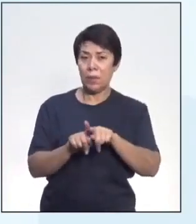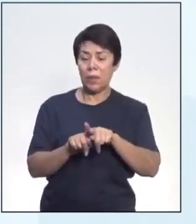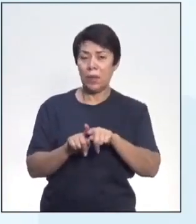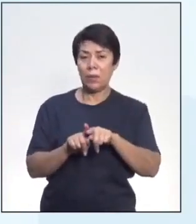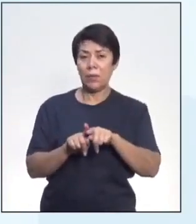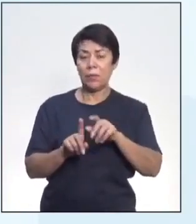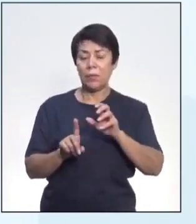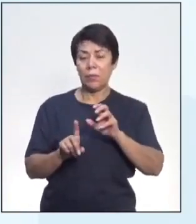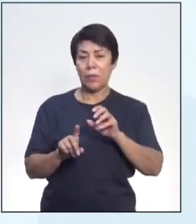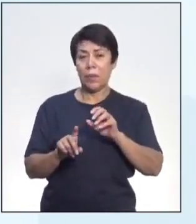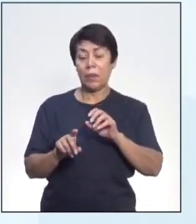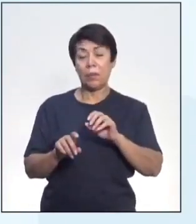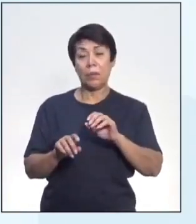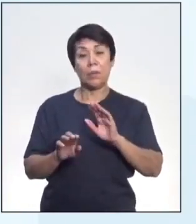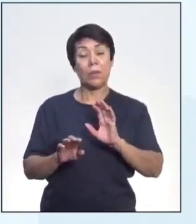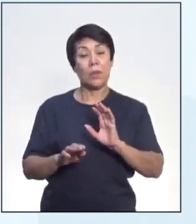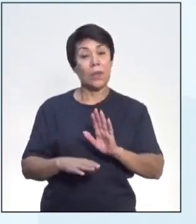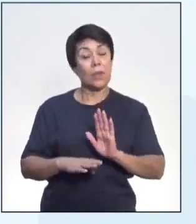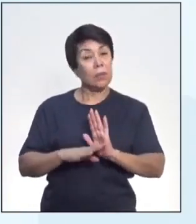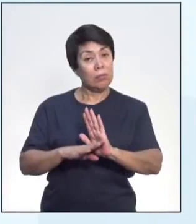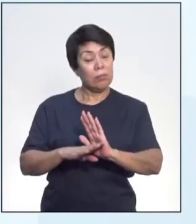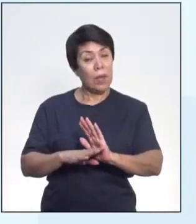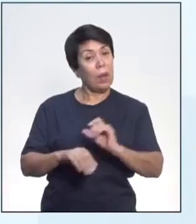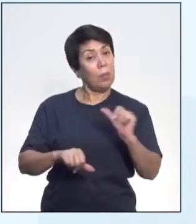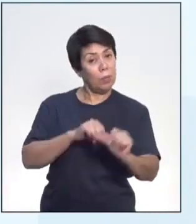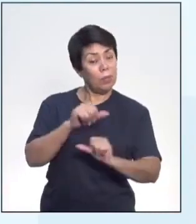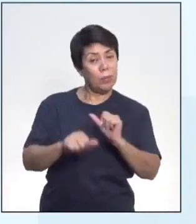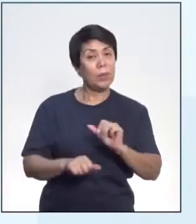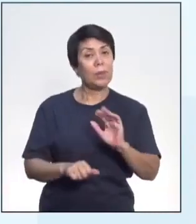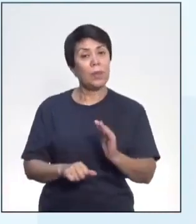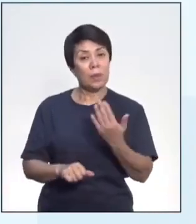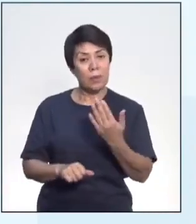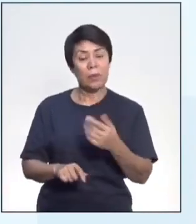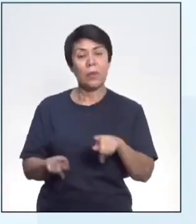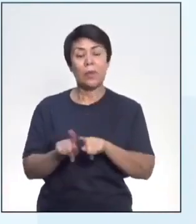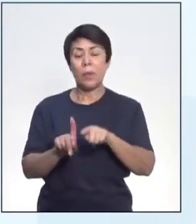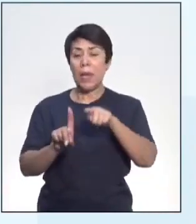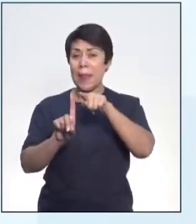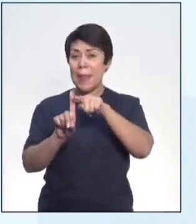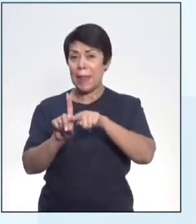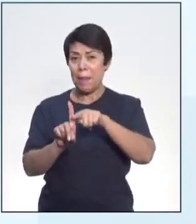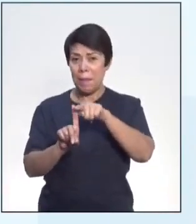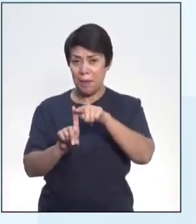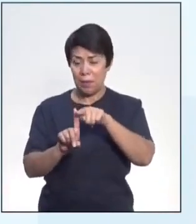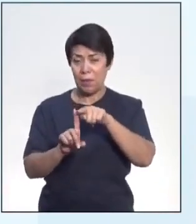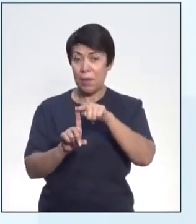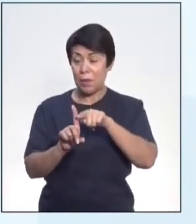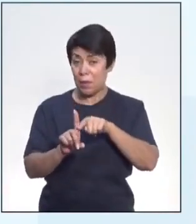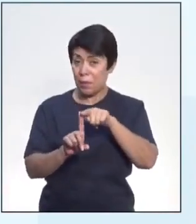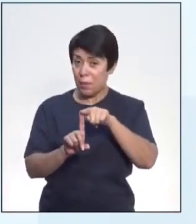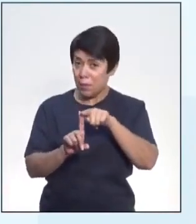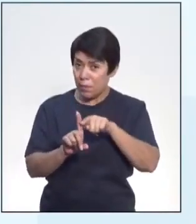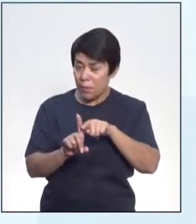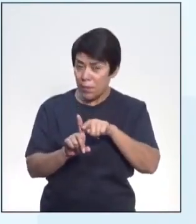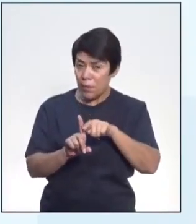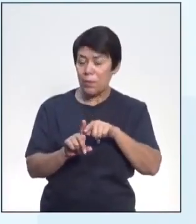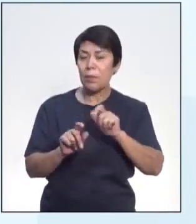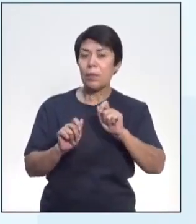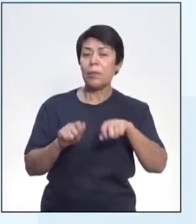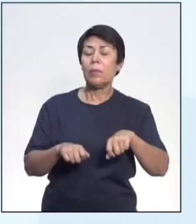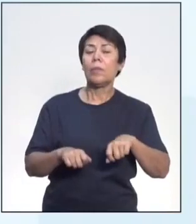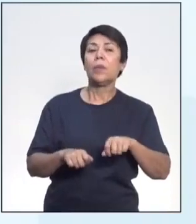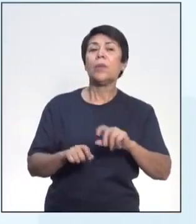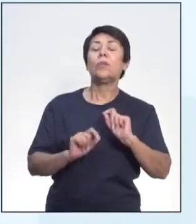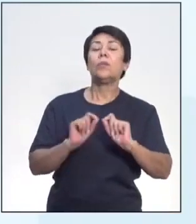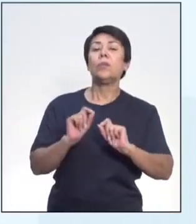que perturba também esse equilíbrio. A temperatura, ela sempre vai ser favorecida no